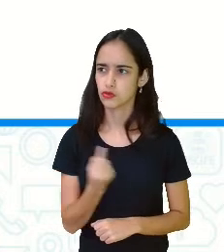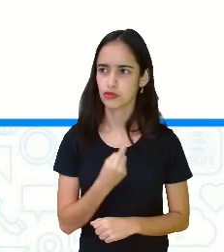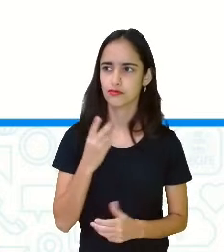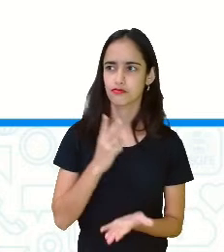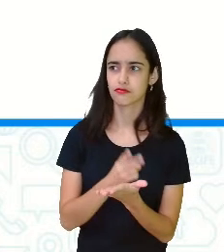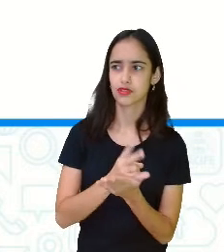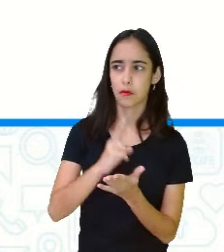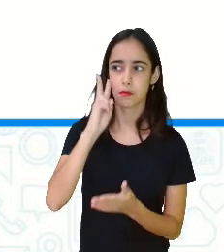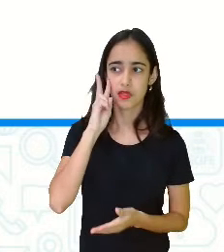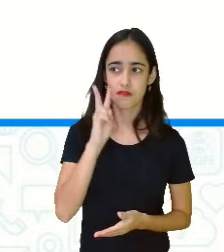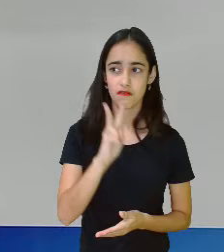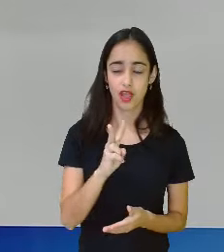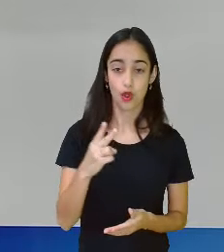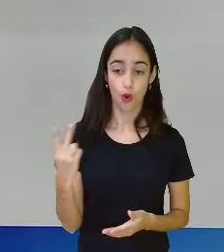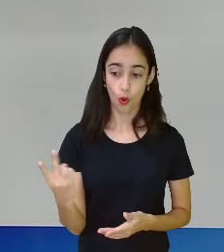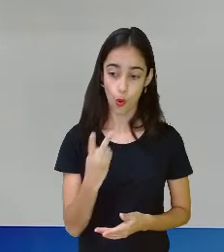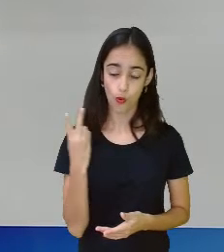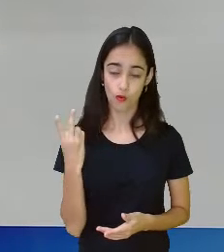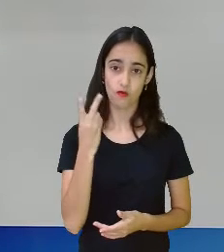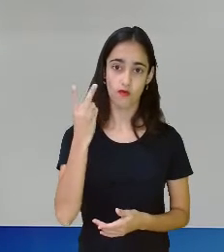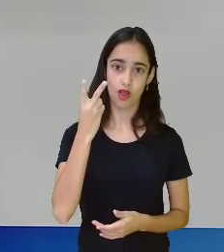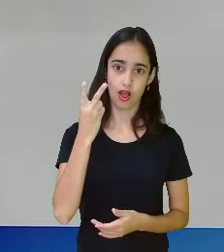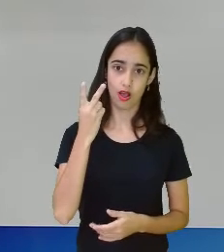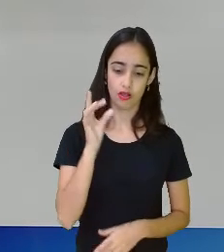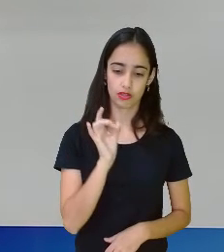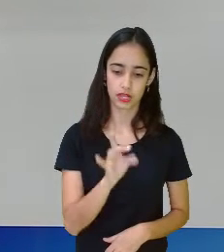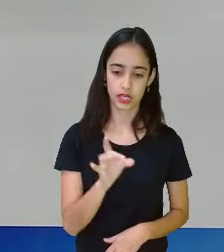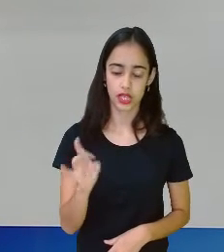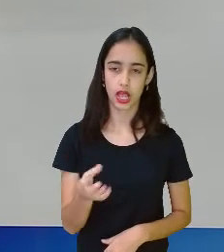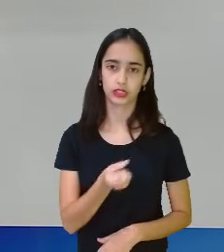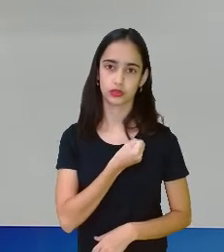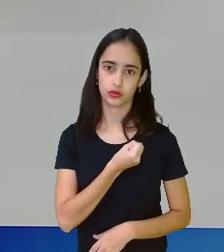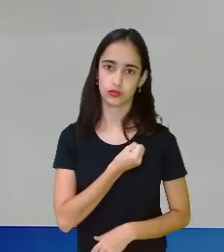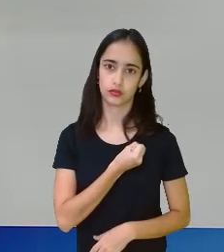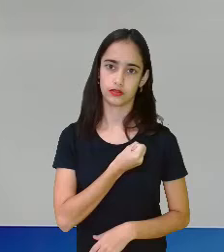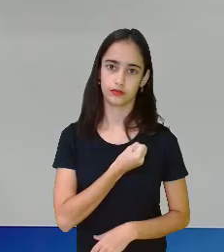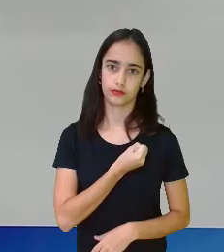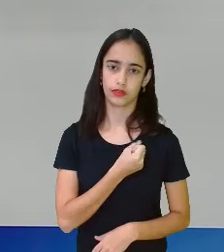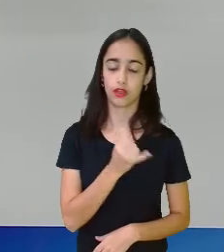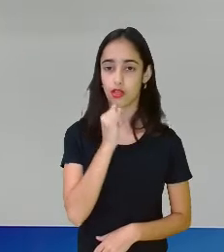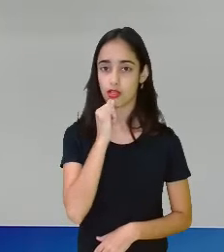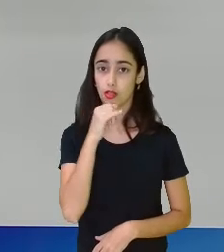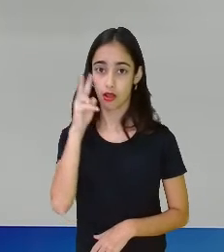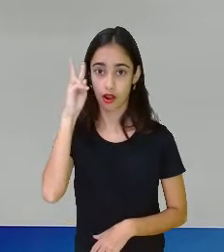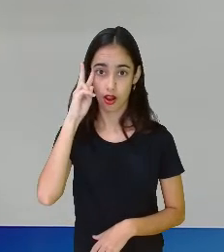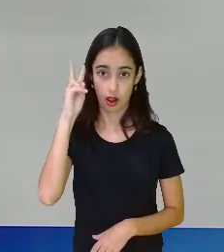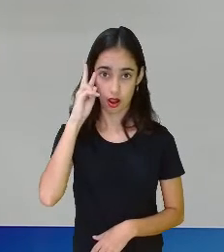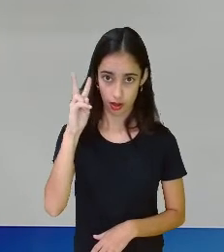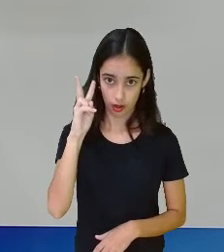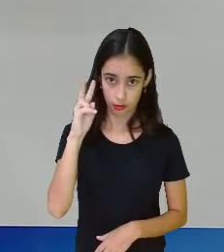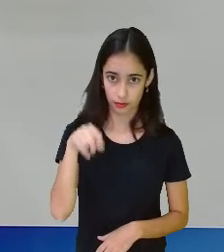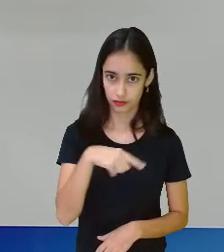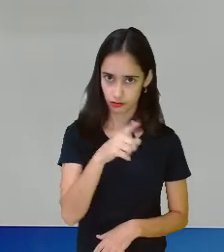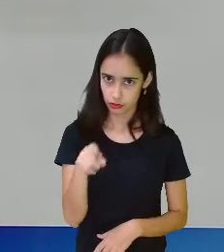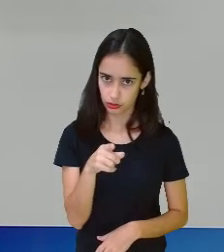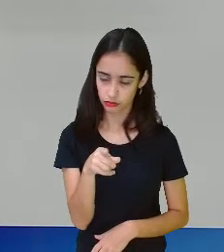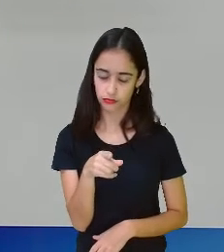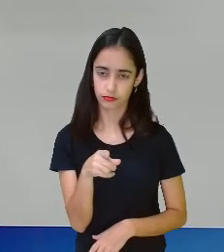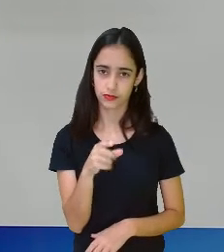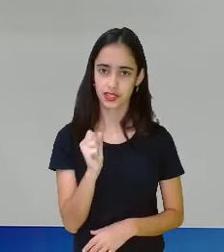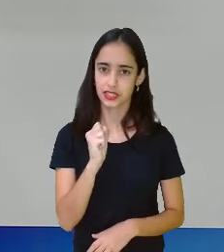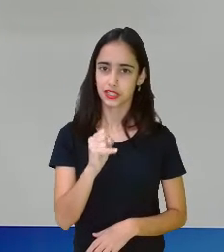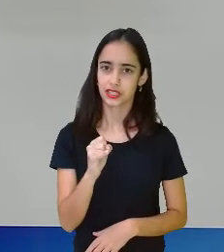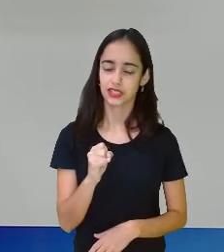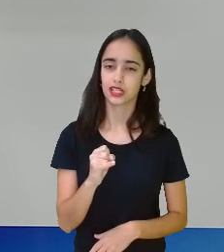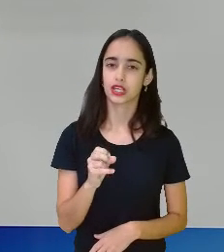atenção nisso. Lembra que se eu colocar o meu algarismo num posicionamento diferente,